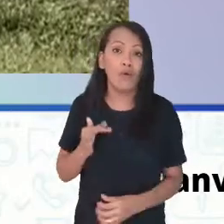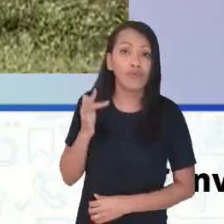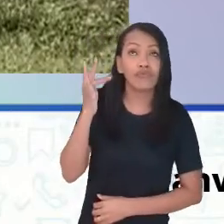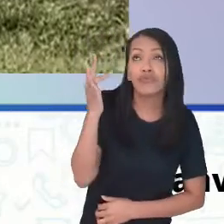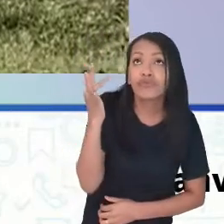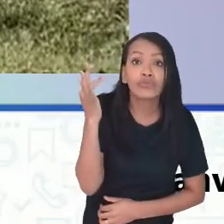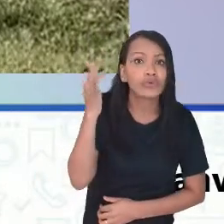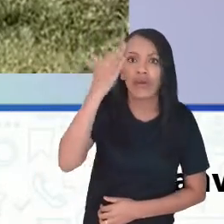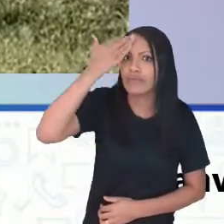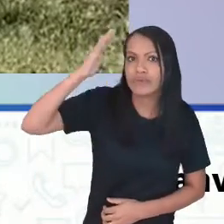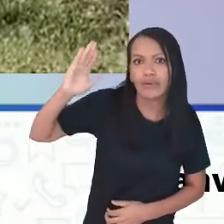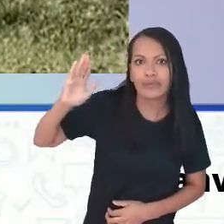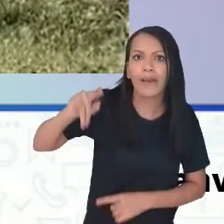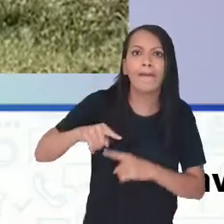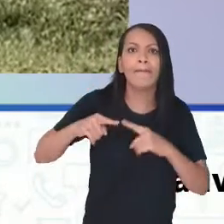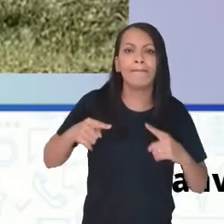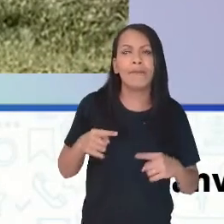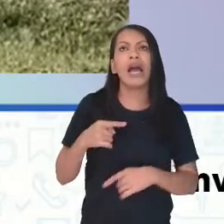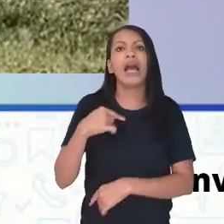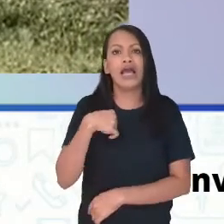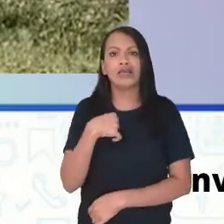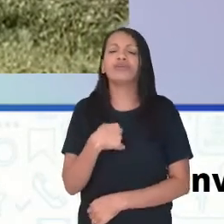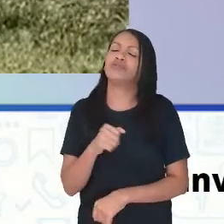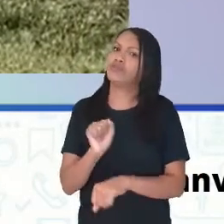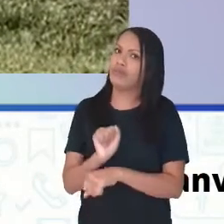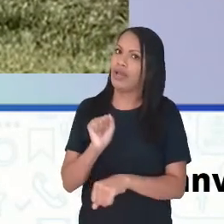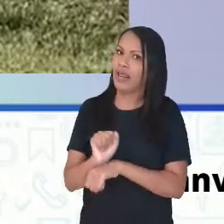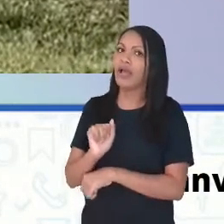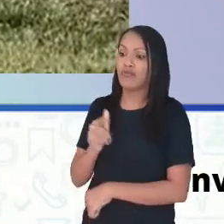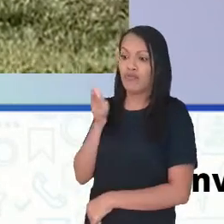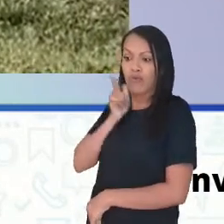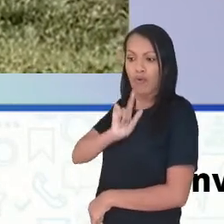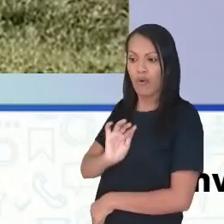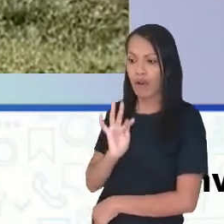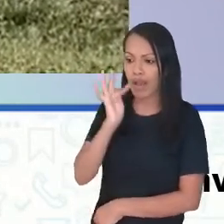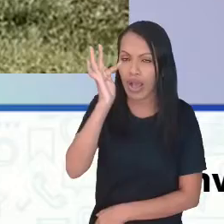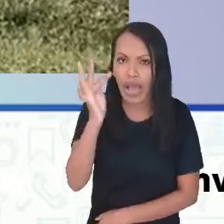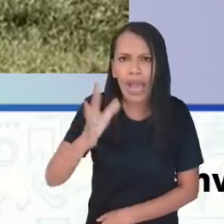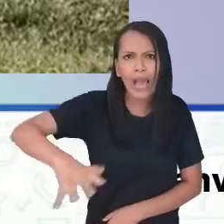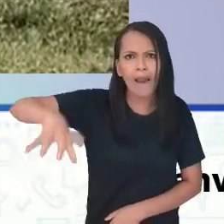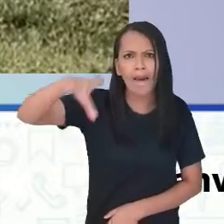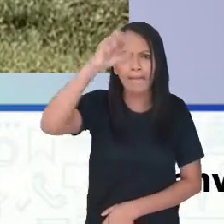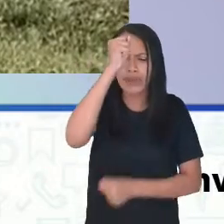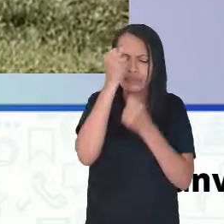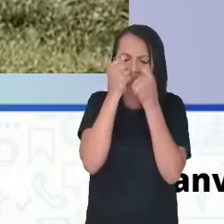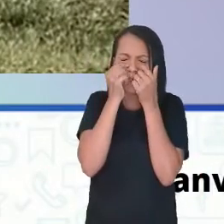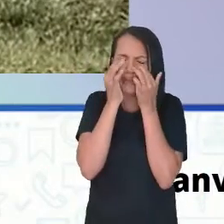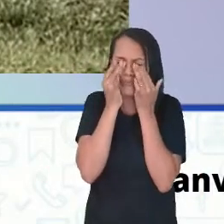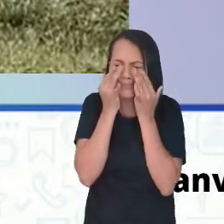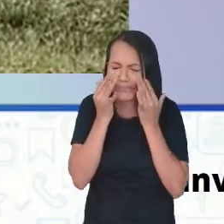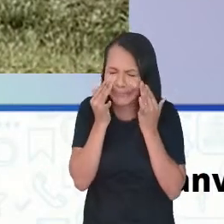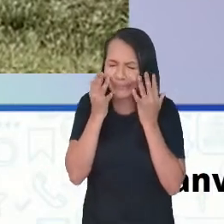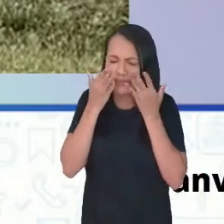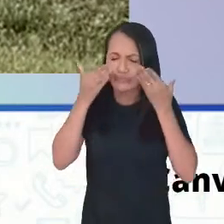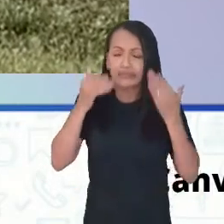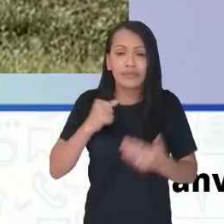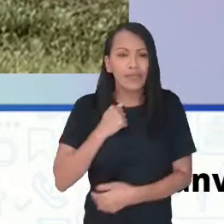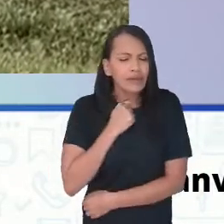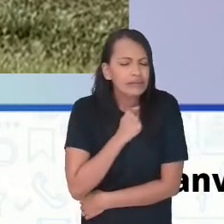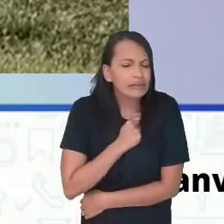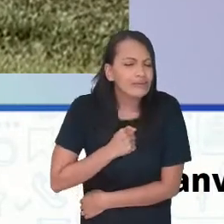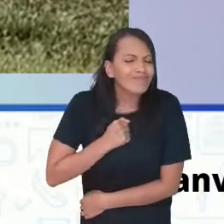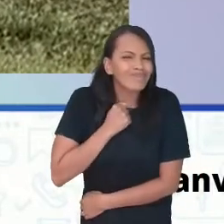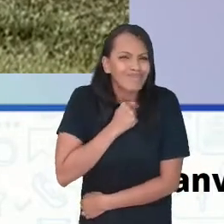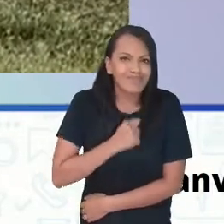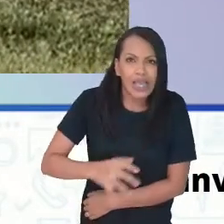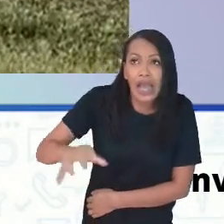no escuro que a gente enxerga a direção. Aprenda quando chorar, aprenda quando sentir saudade,